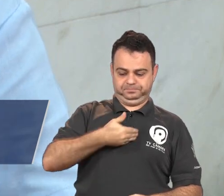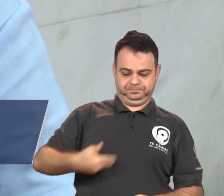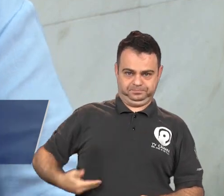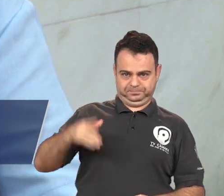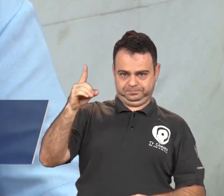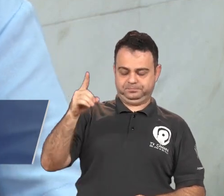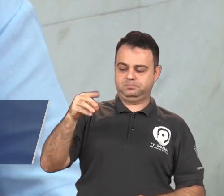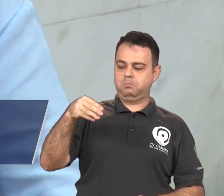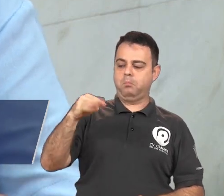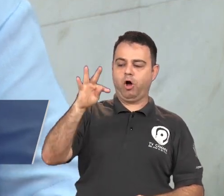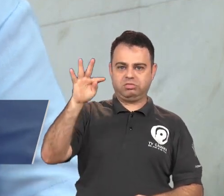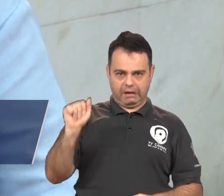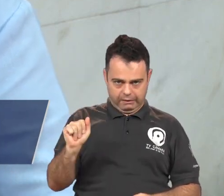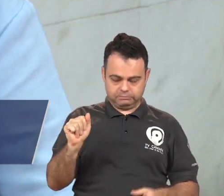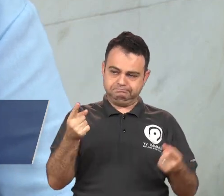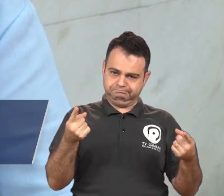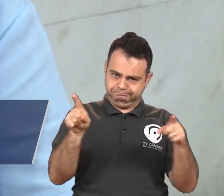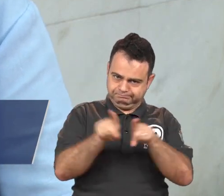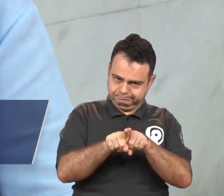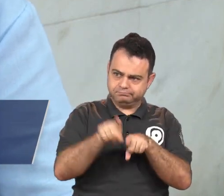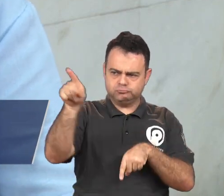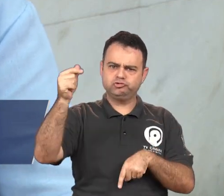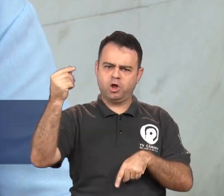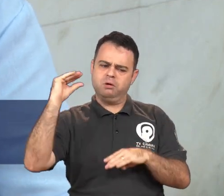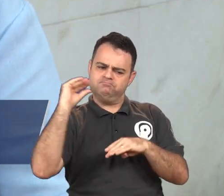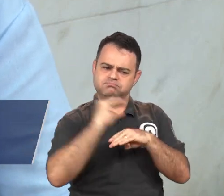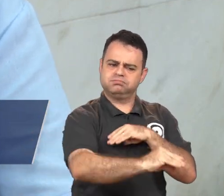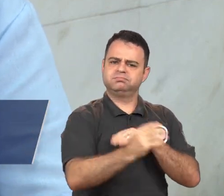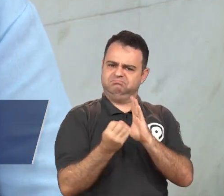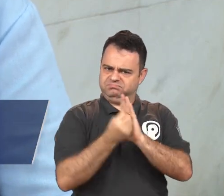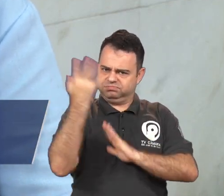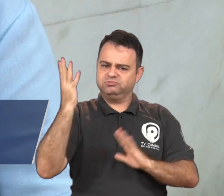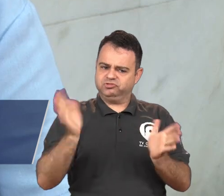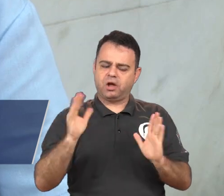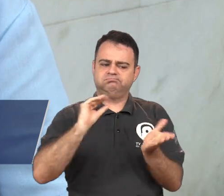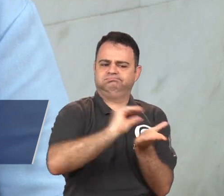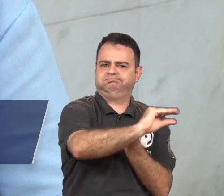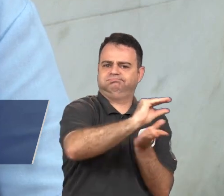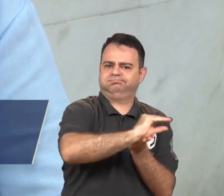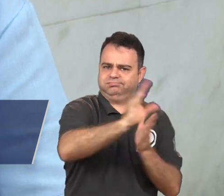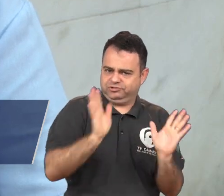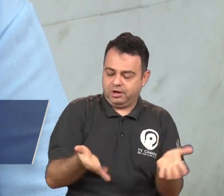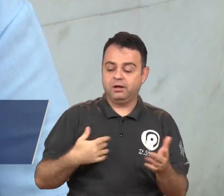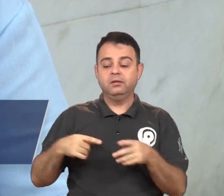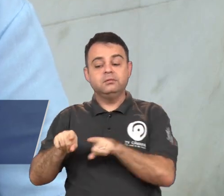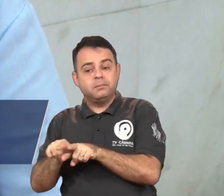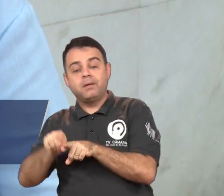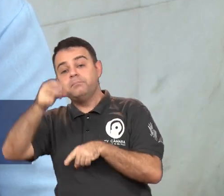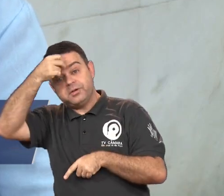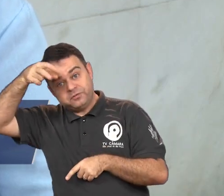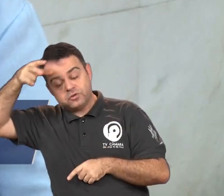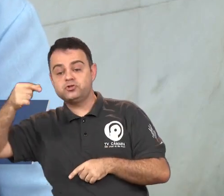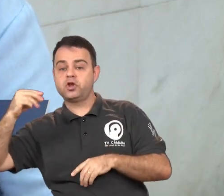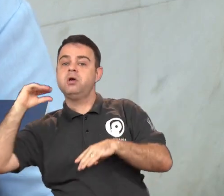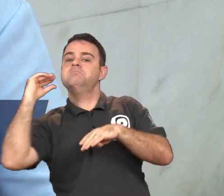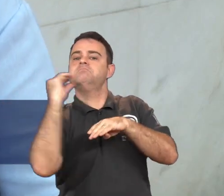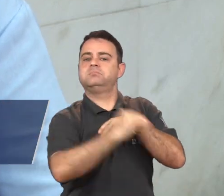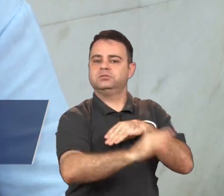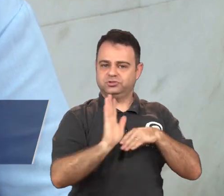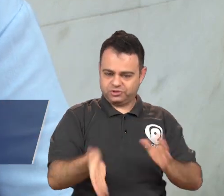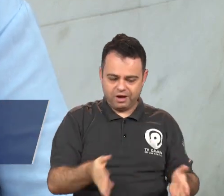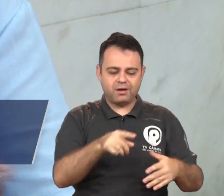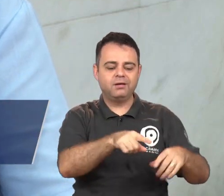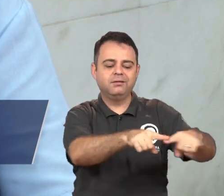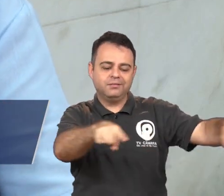até hoje todas as emendas que vieram, além de algo que veio também do município para a área onde se localiza, nós